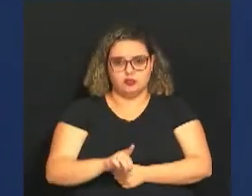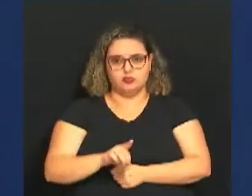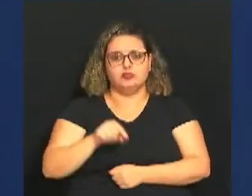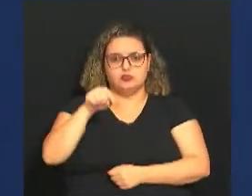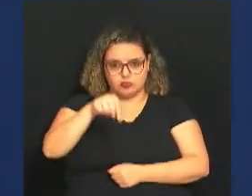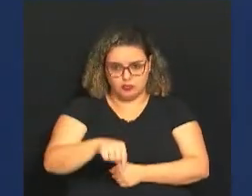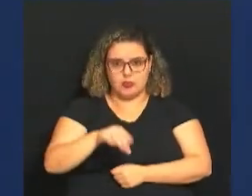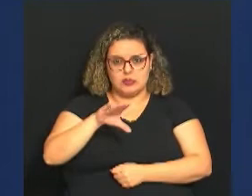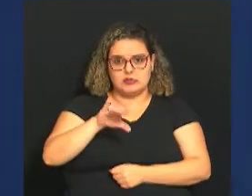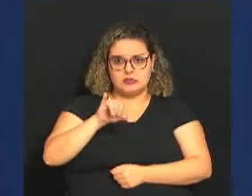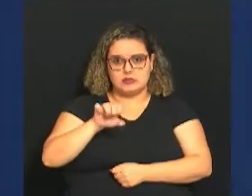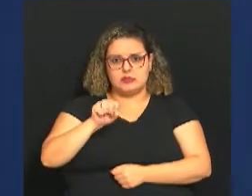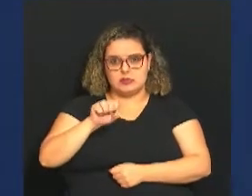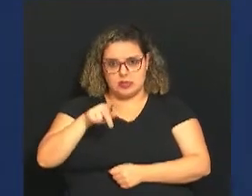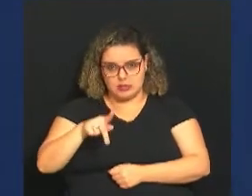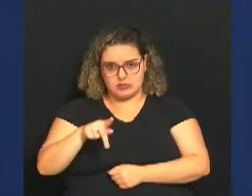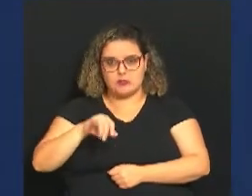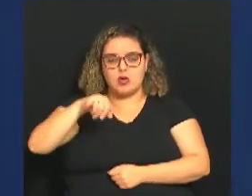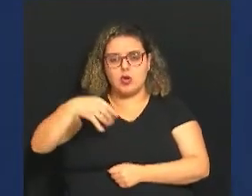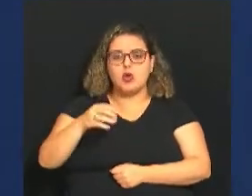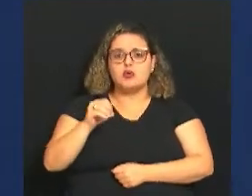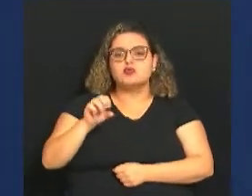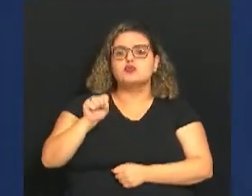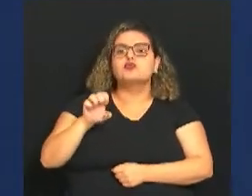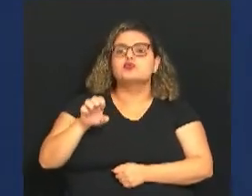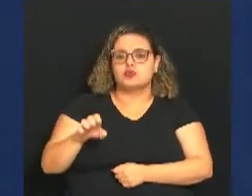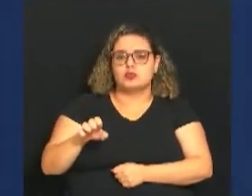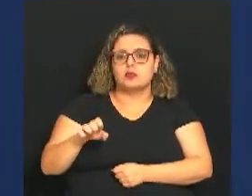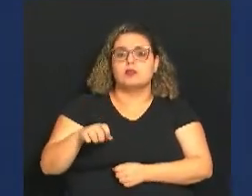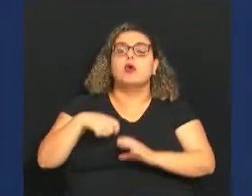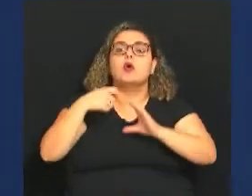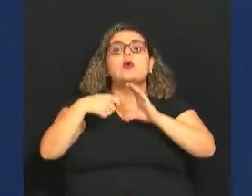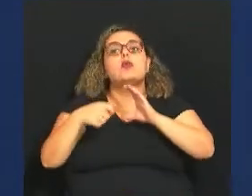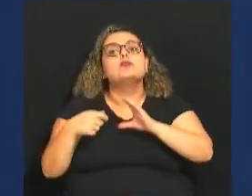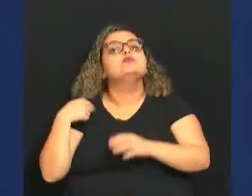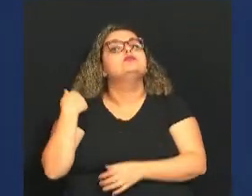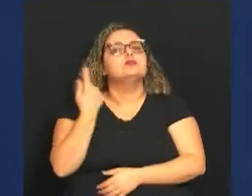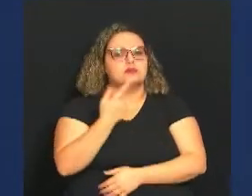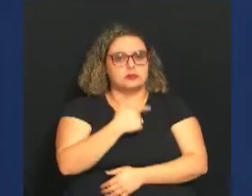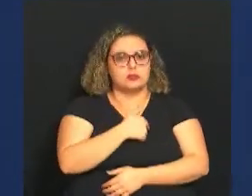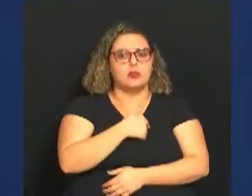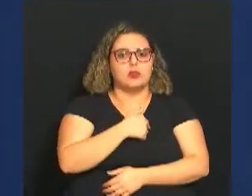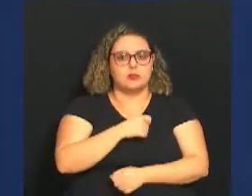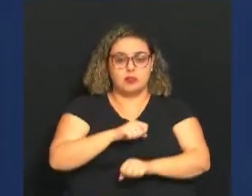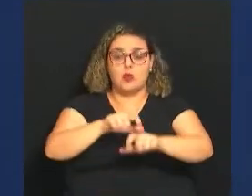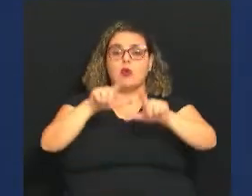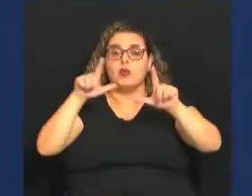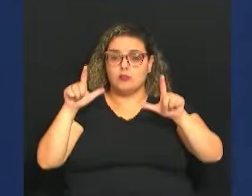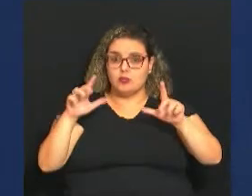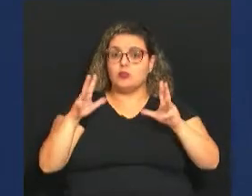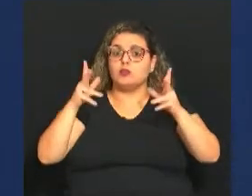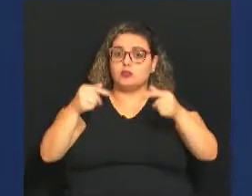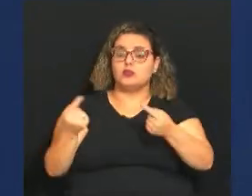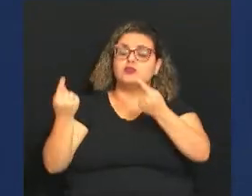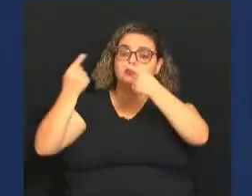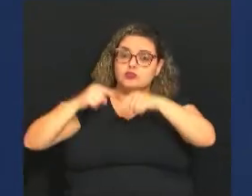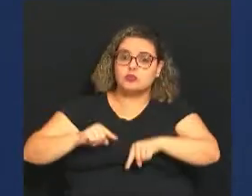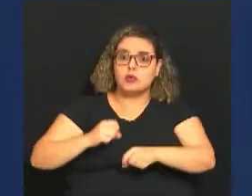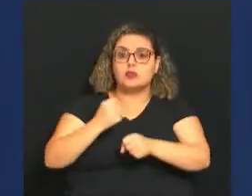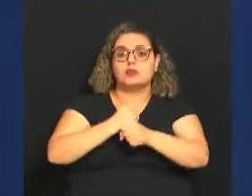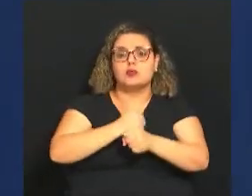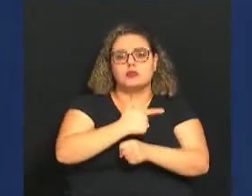CIESP Campinas, José Henrique Toledo Correia, gravou um vídeo para a gente e destacou os desafios para 2022.